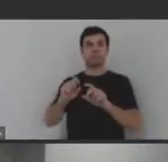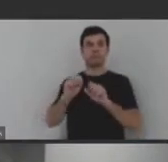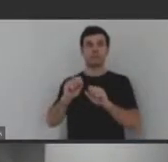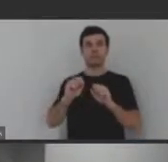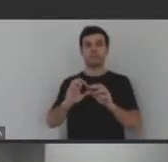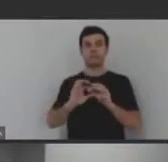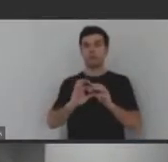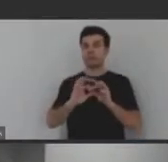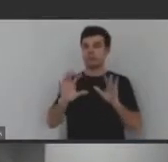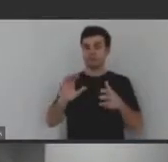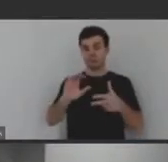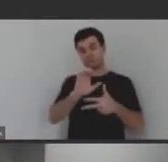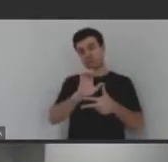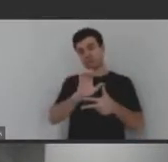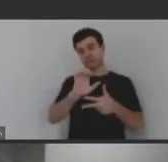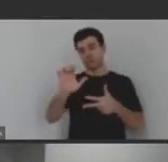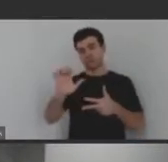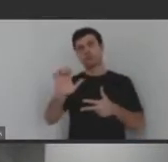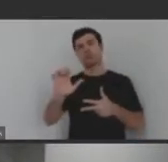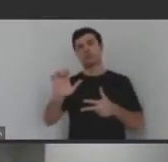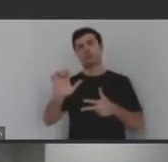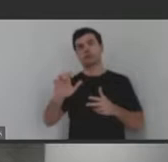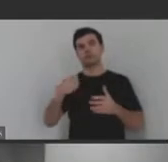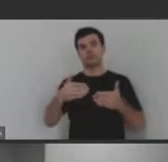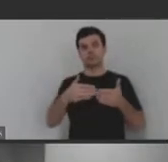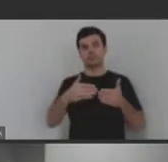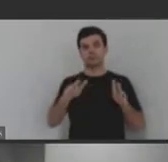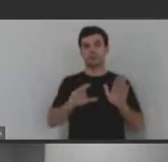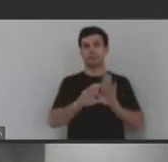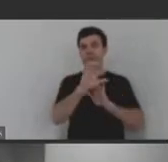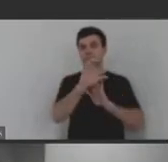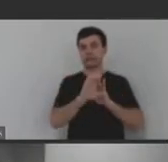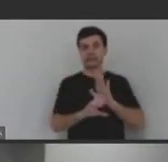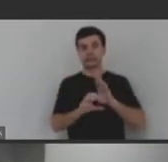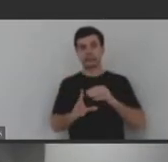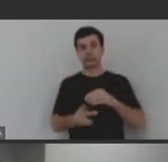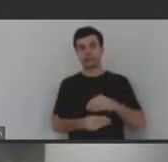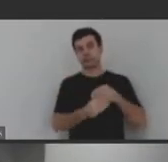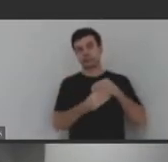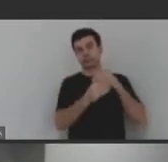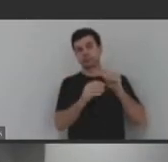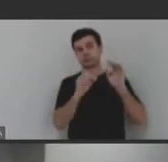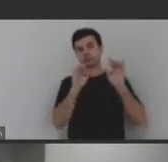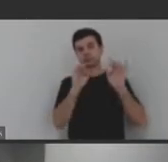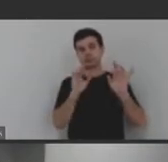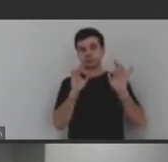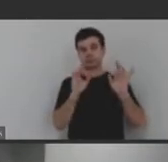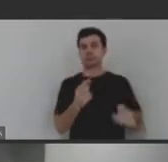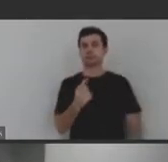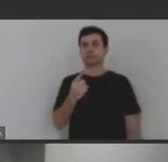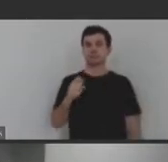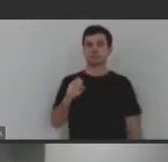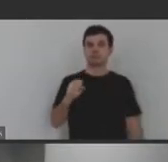ao Executivo Municipal para promover a abertura de crédito adicional e especial no valor de